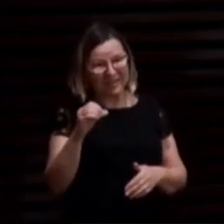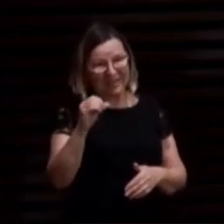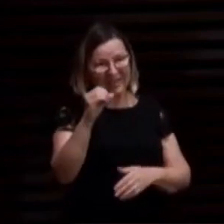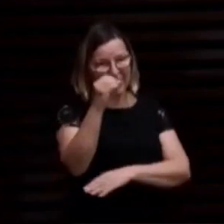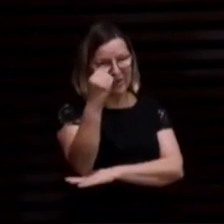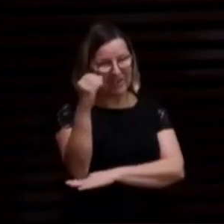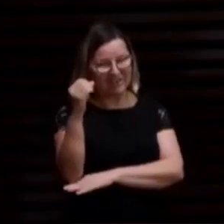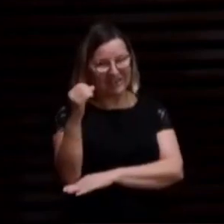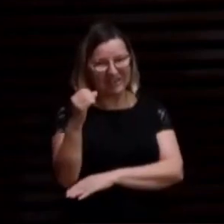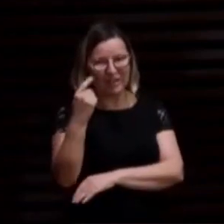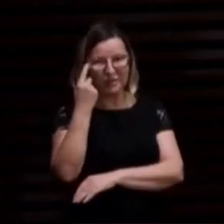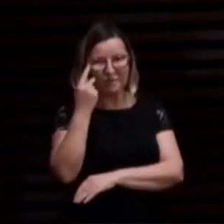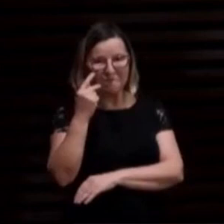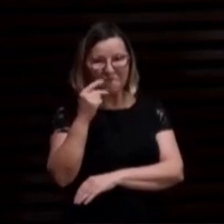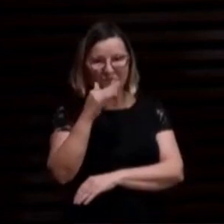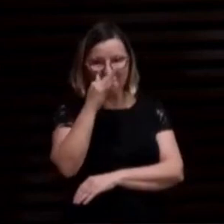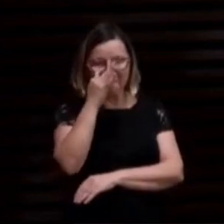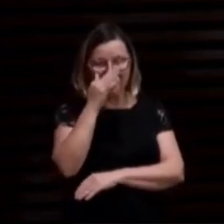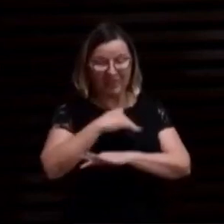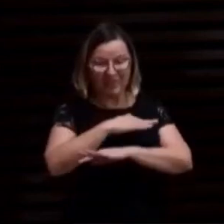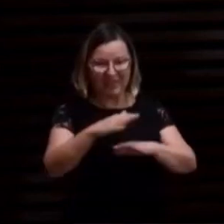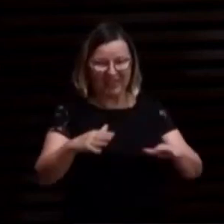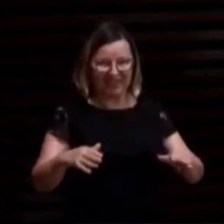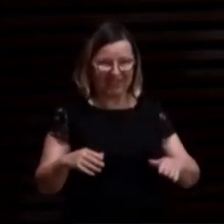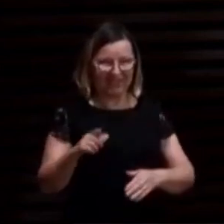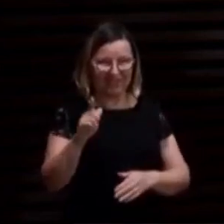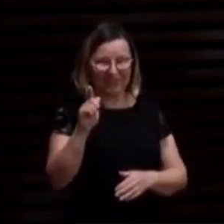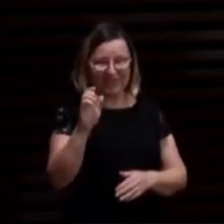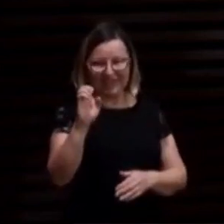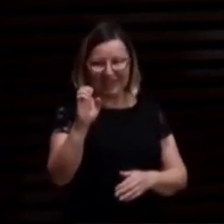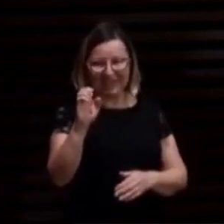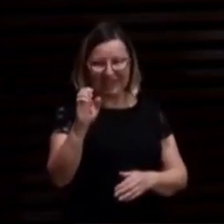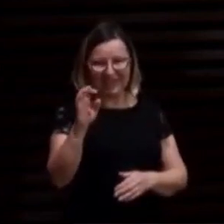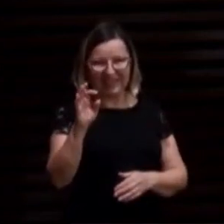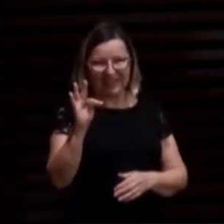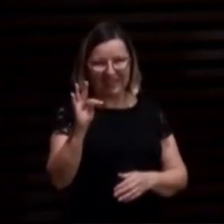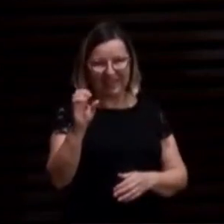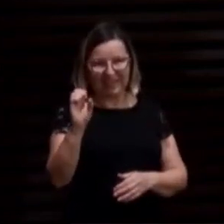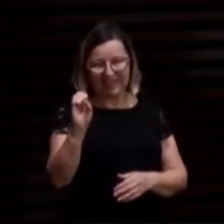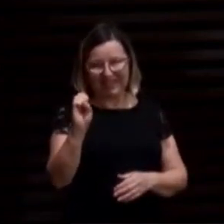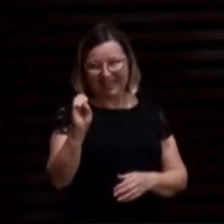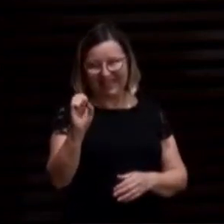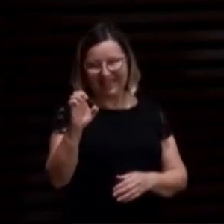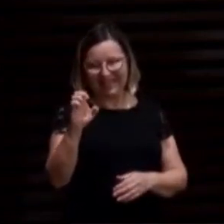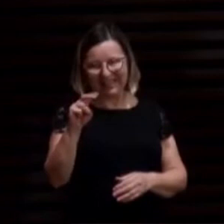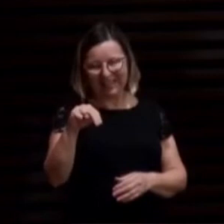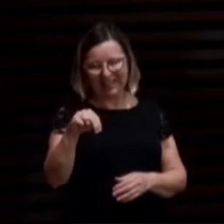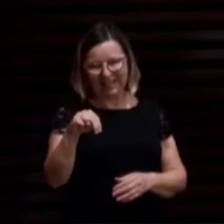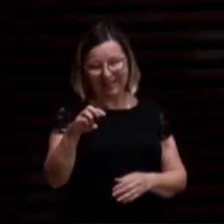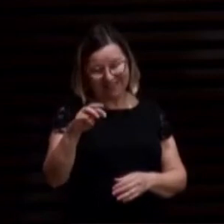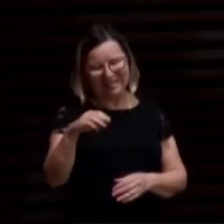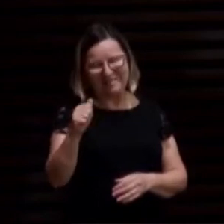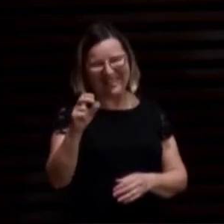o jardim do Getsemane, ali onde ele falava com o Pai. Ele foi.